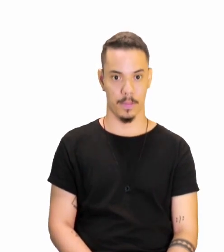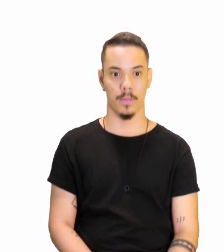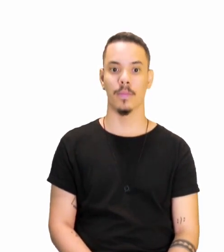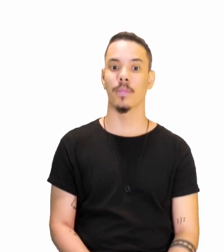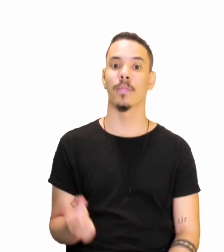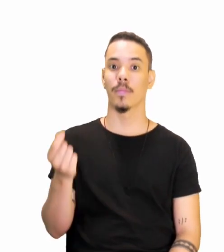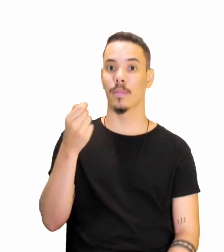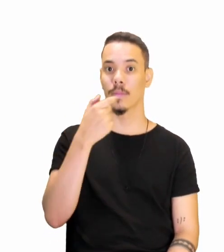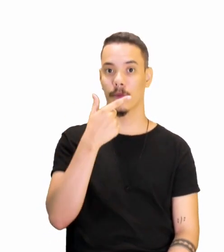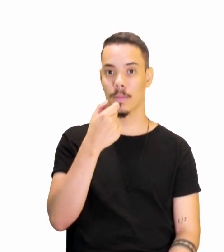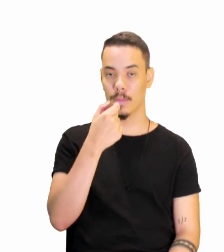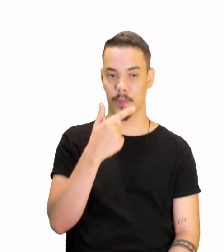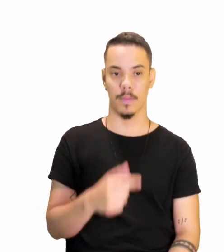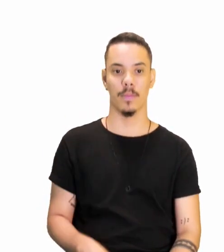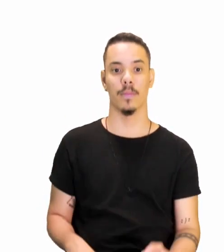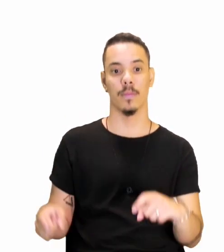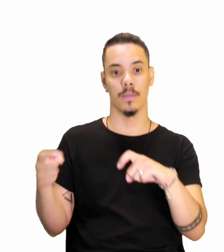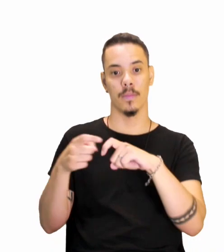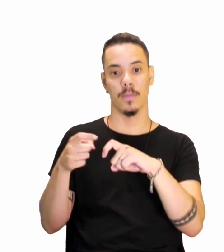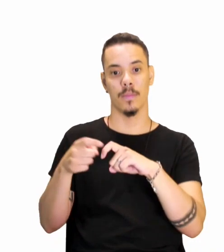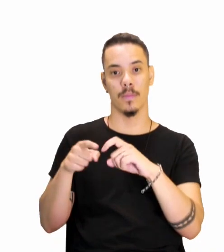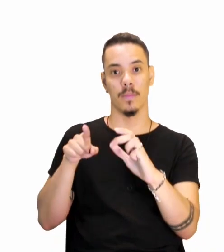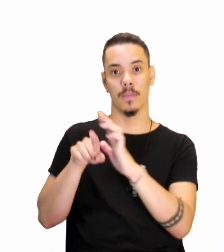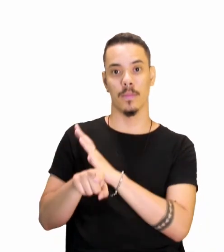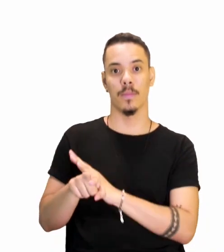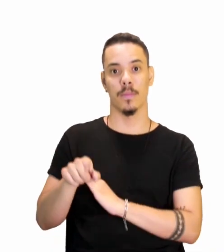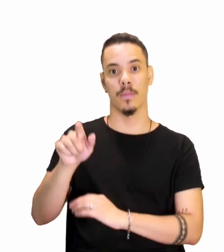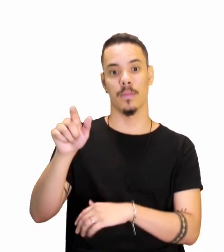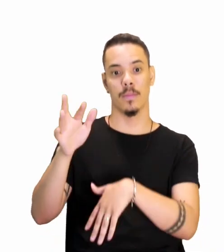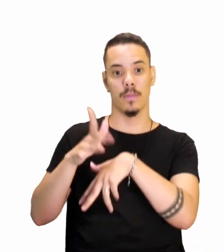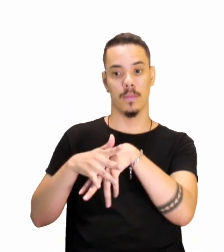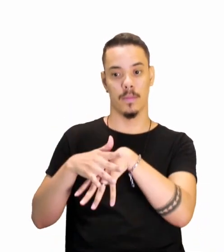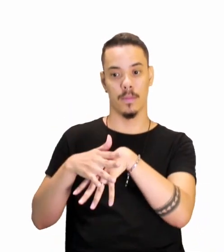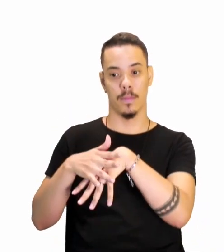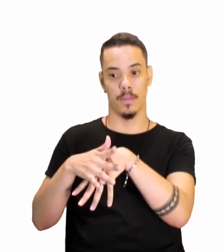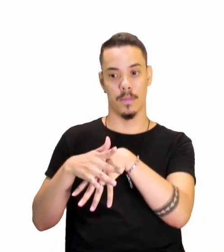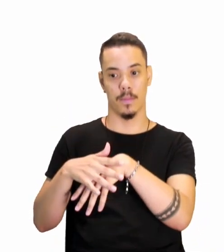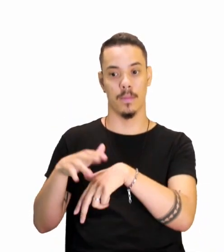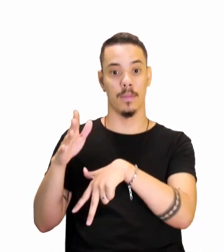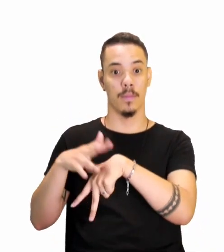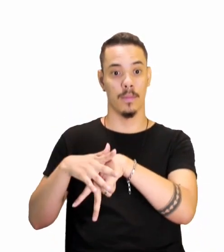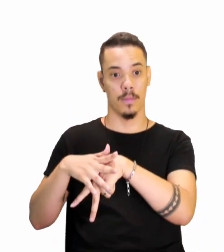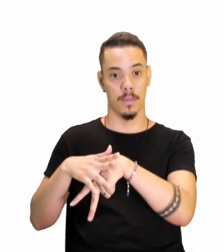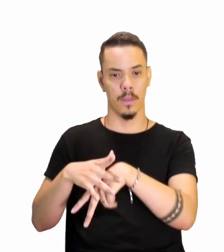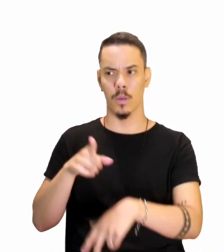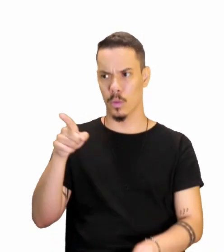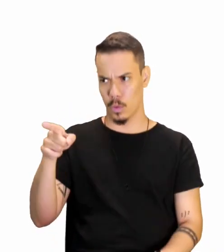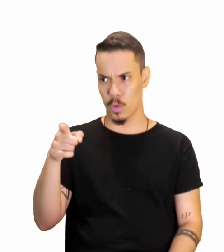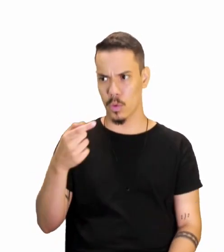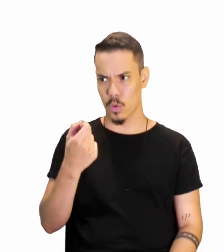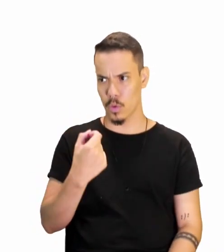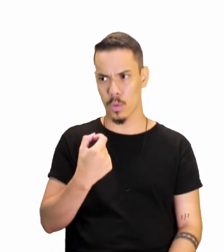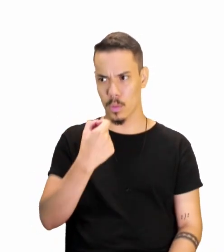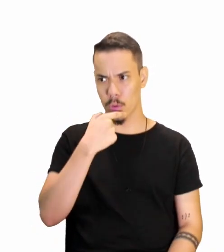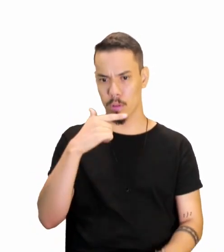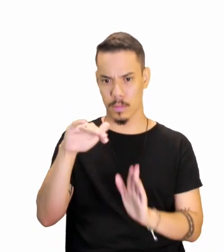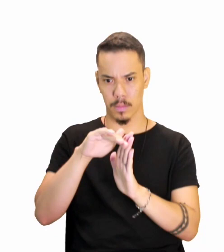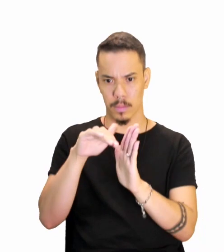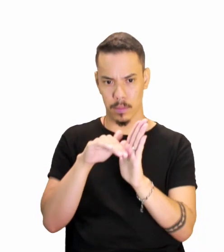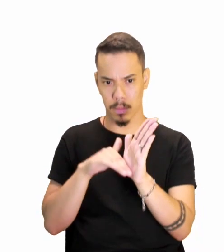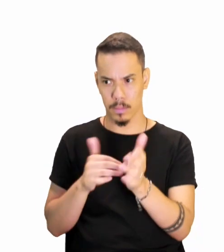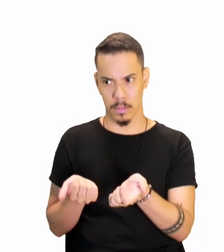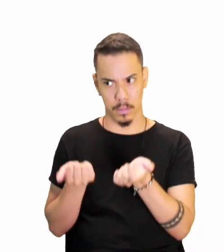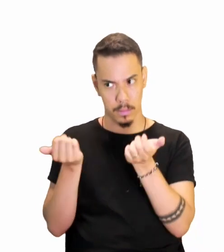remédio. O médico pergunta ao paciente: o senhor tomou o remédio que eu lhe